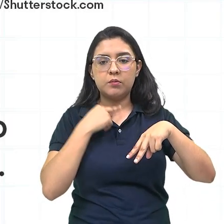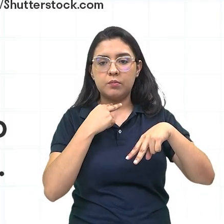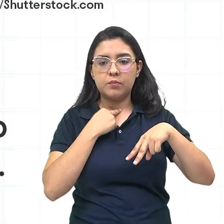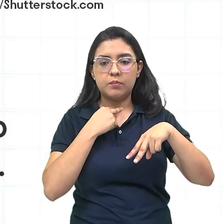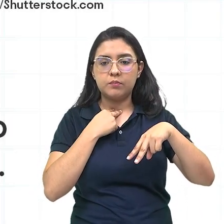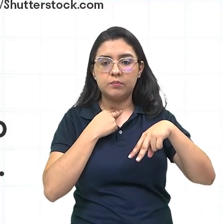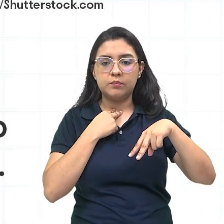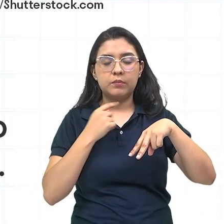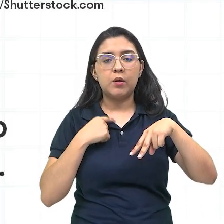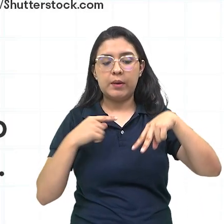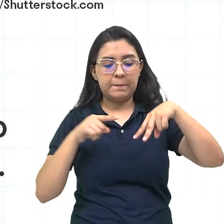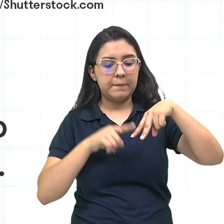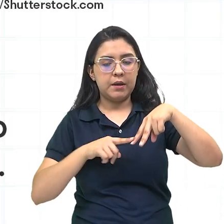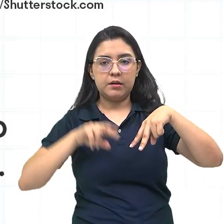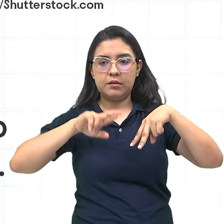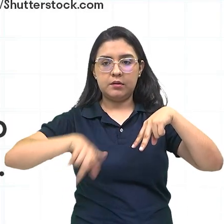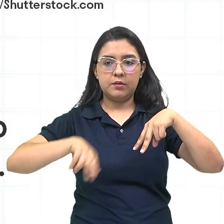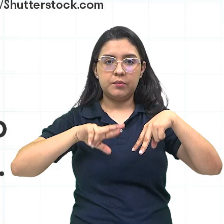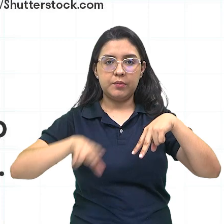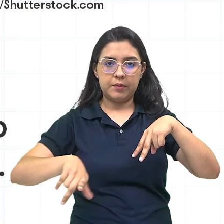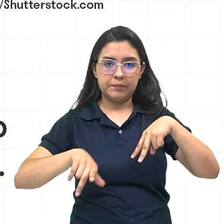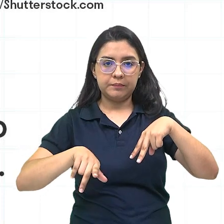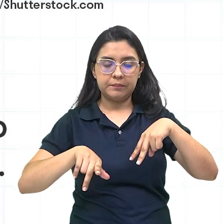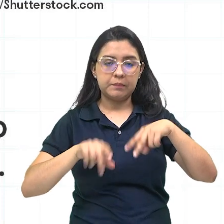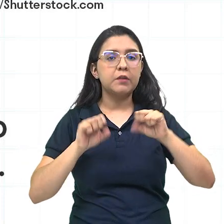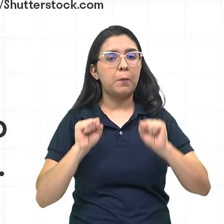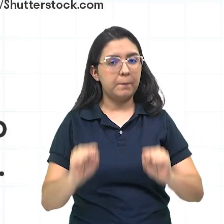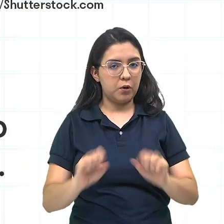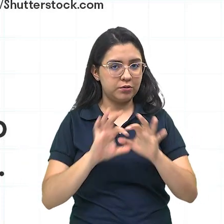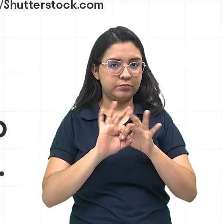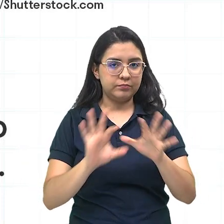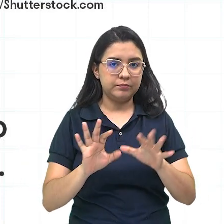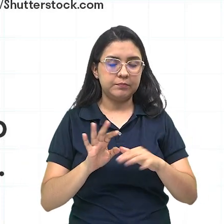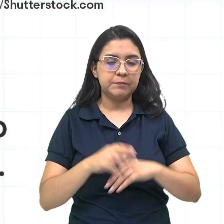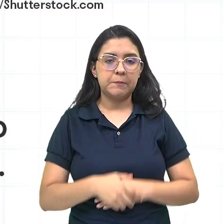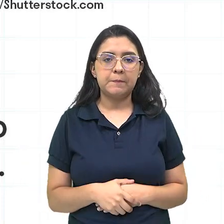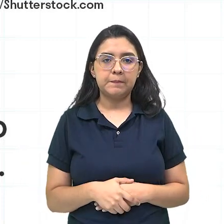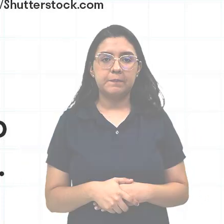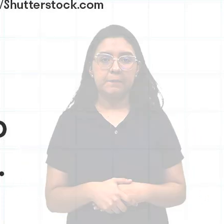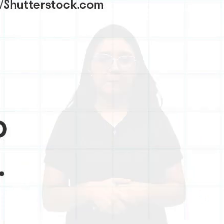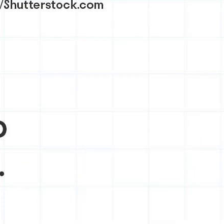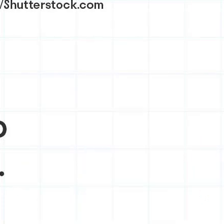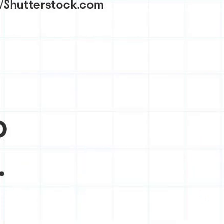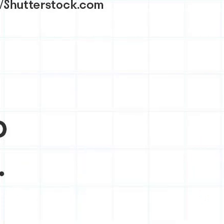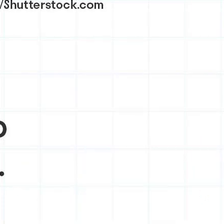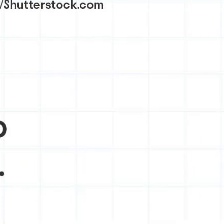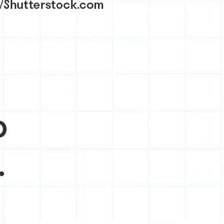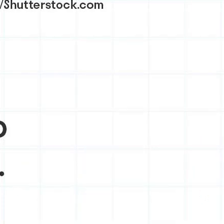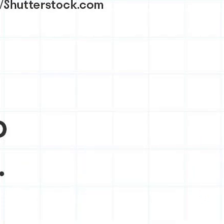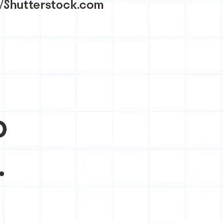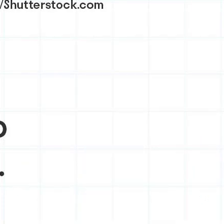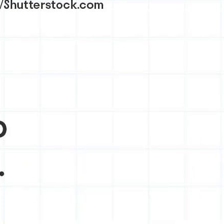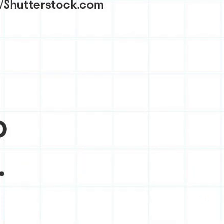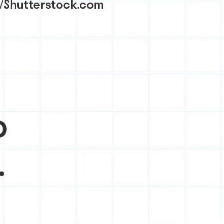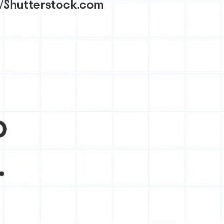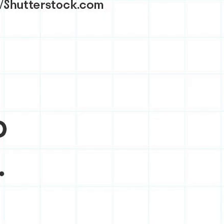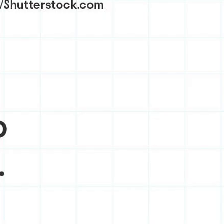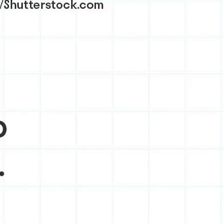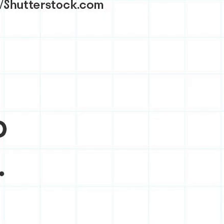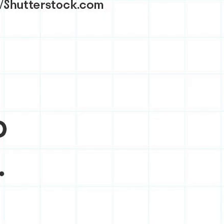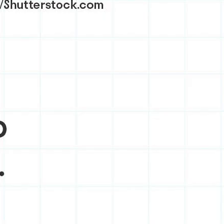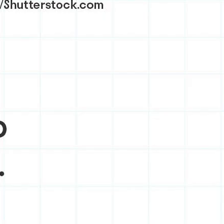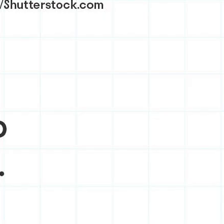está agarrando pelas pernas. Então, consequentemente, está válido aí essa técnica, né? Essa jogada